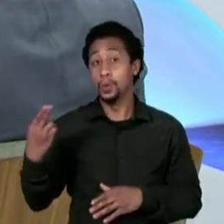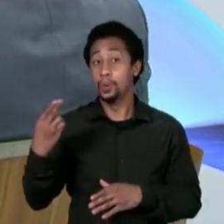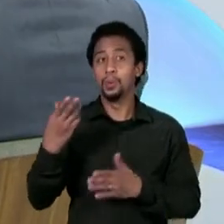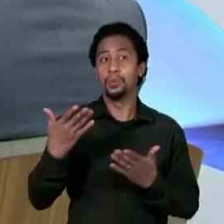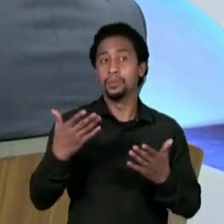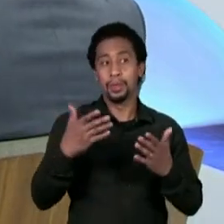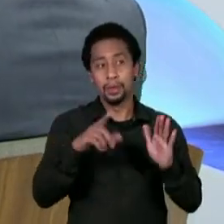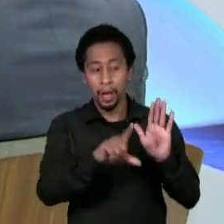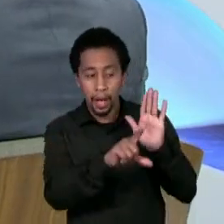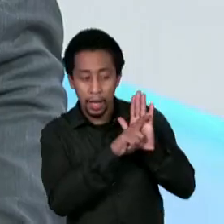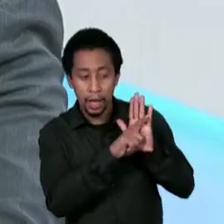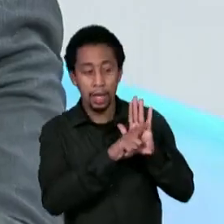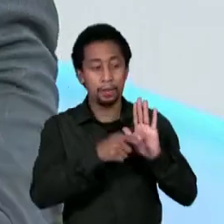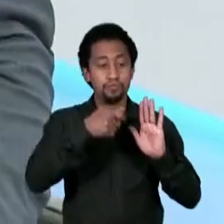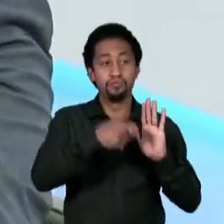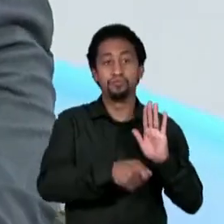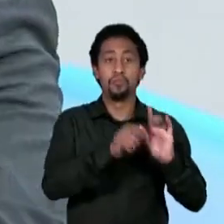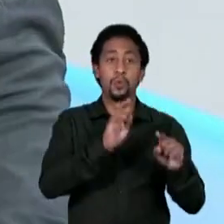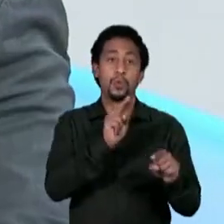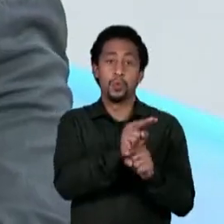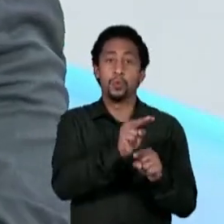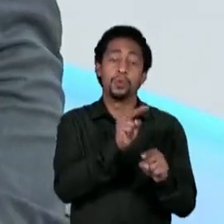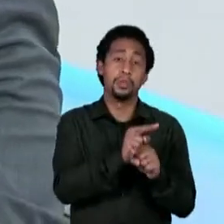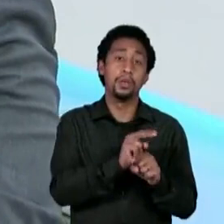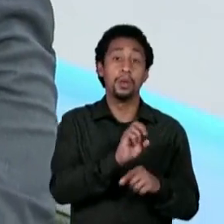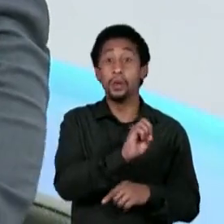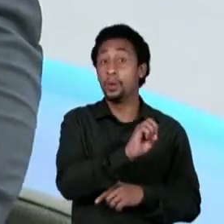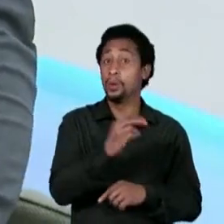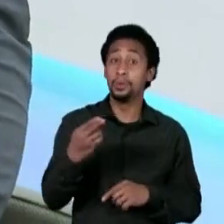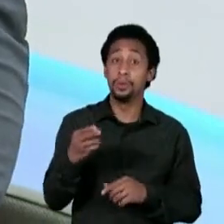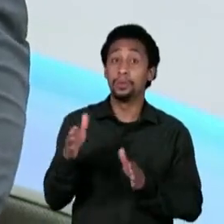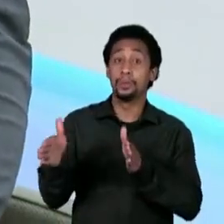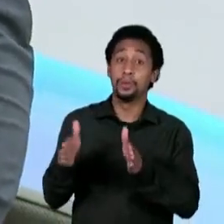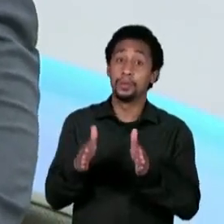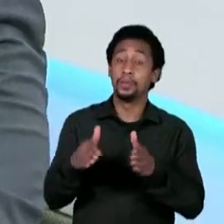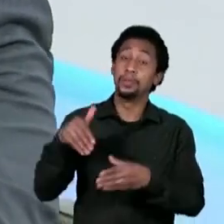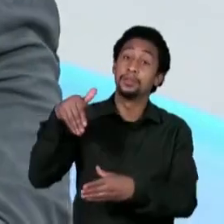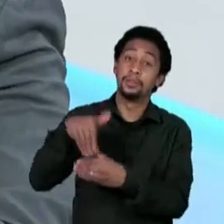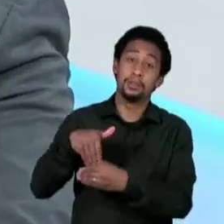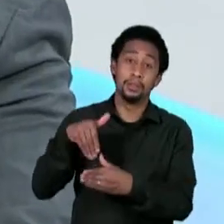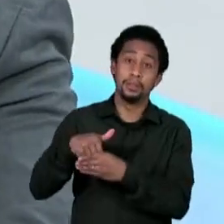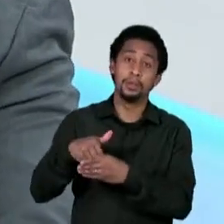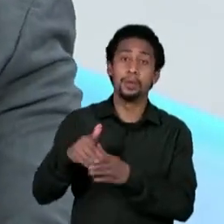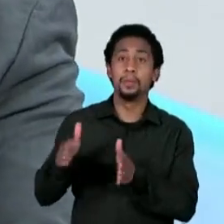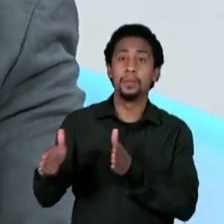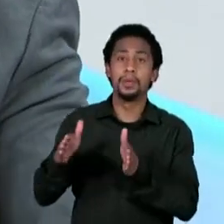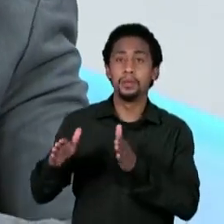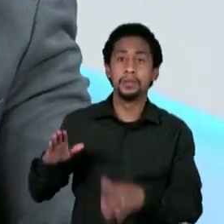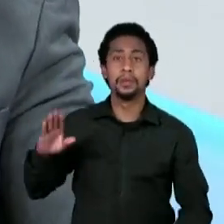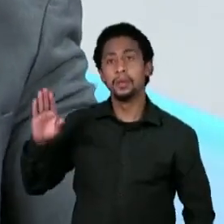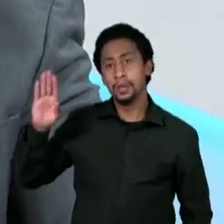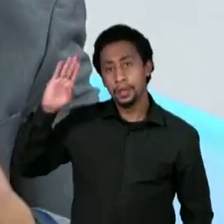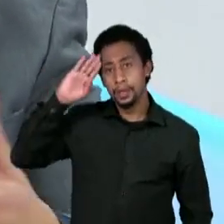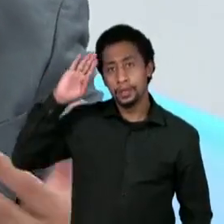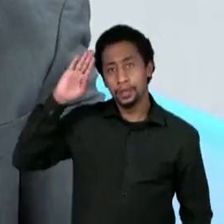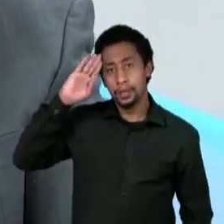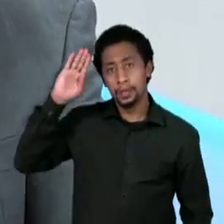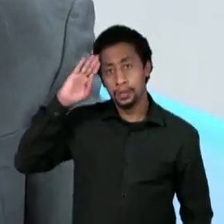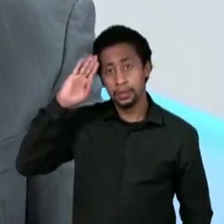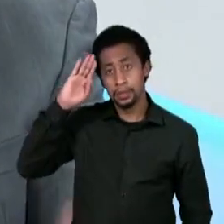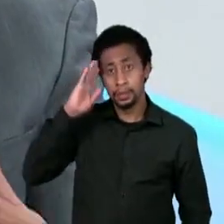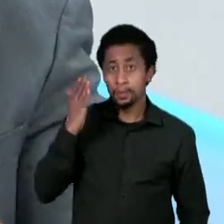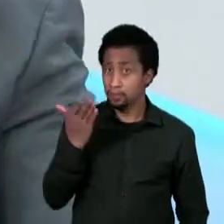de garantia da lei da ordem seja inclusive nas situações de eleição Quantas vezes a gente viu as forças armadas transportando urnas por